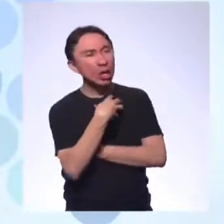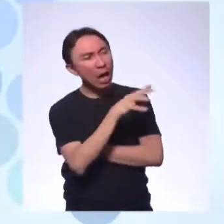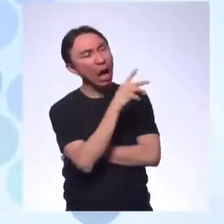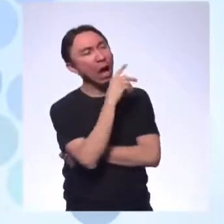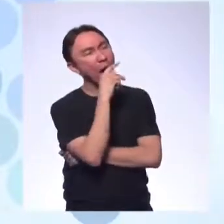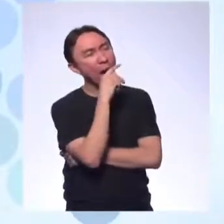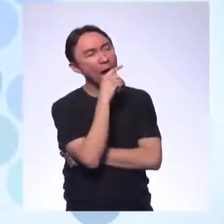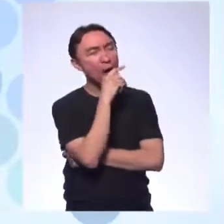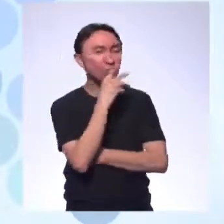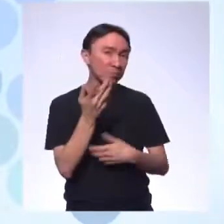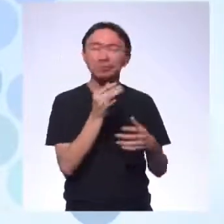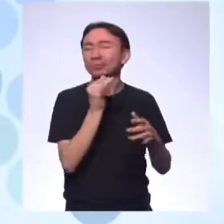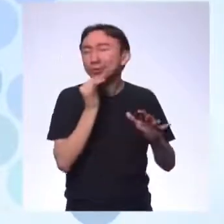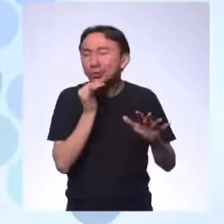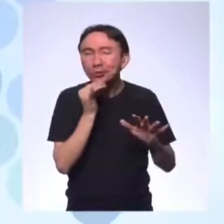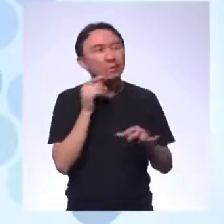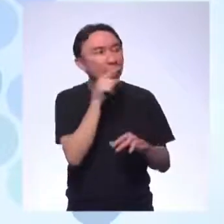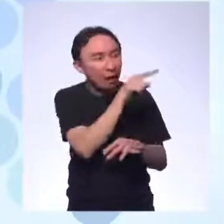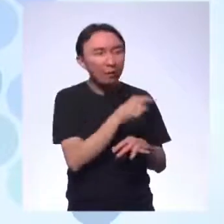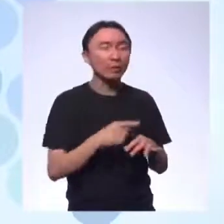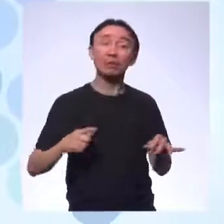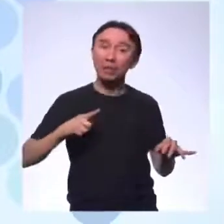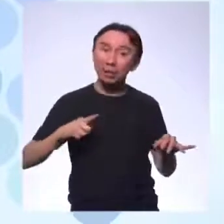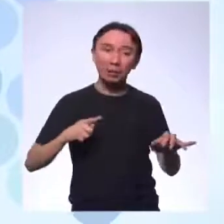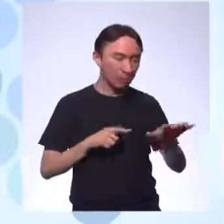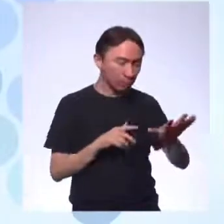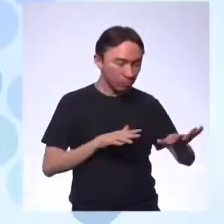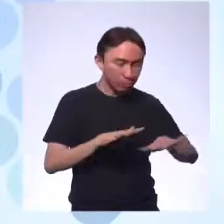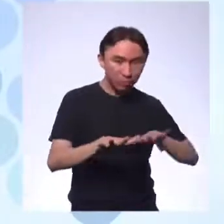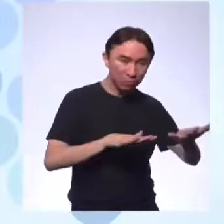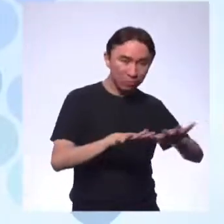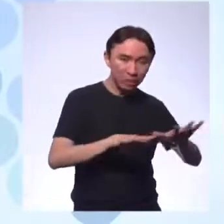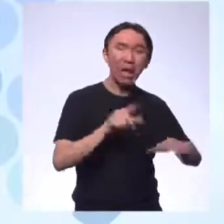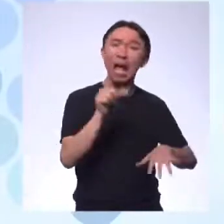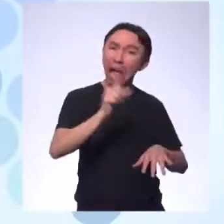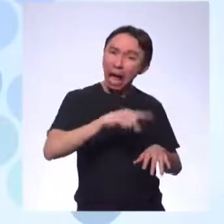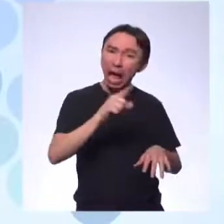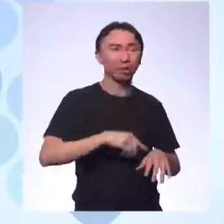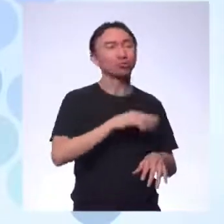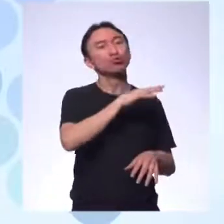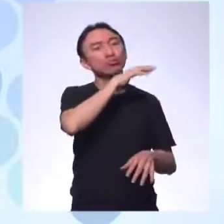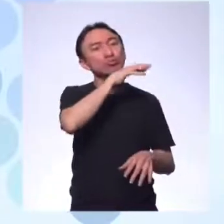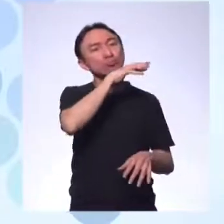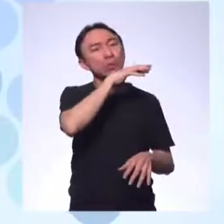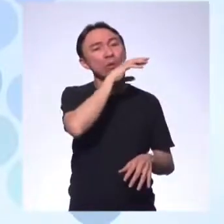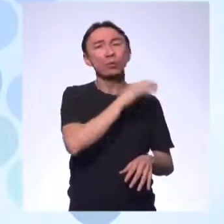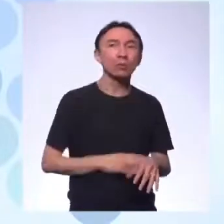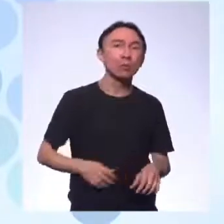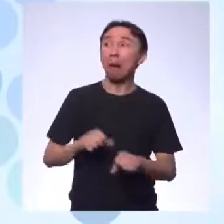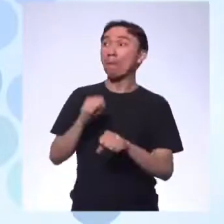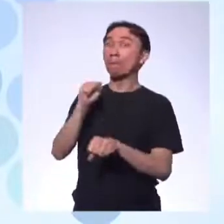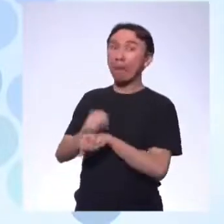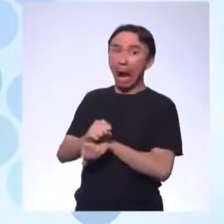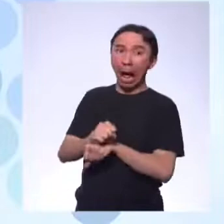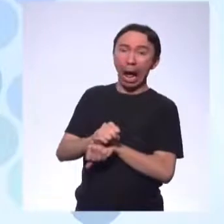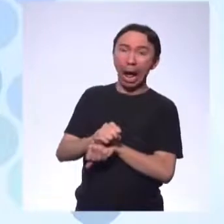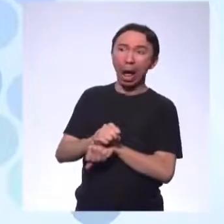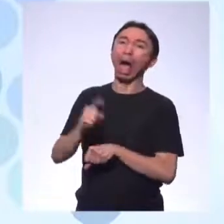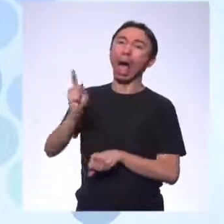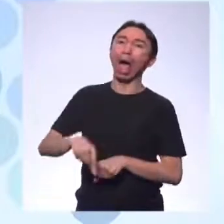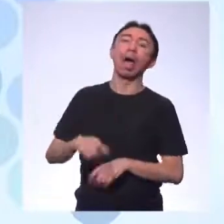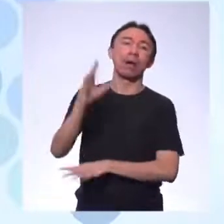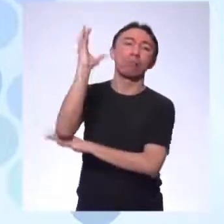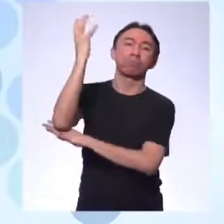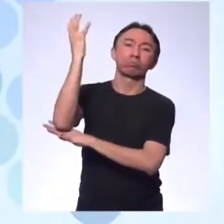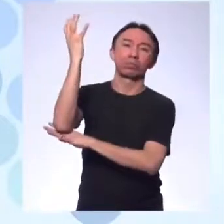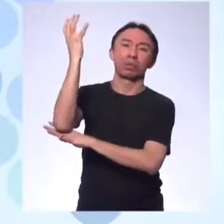que se movimentam são animais, seres estáticos são plantas. Daí, claro que se a gente for pensar nessa época, não